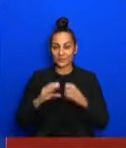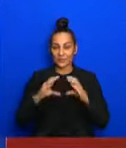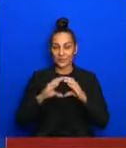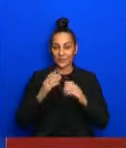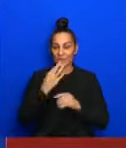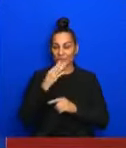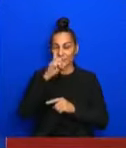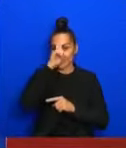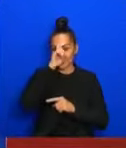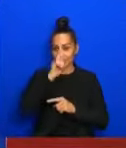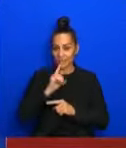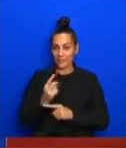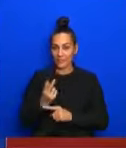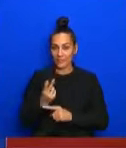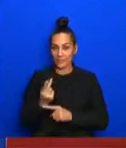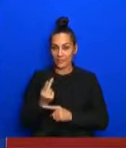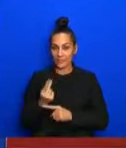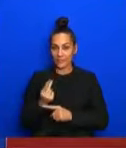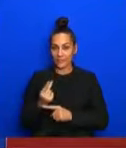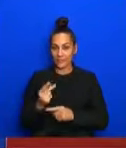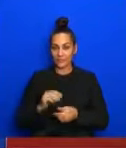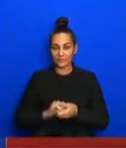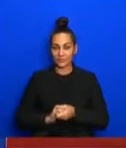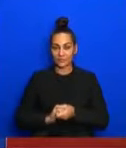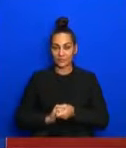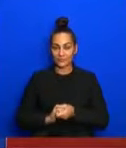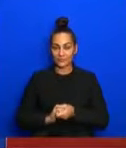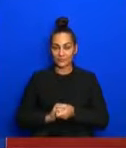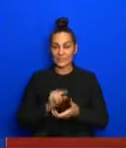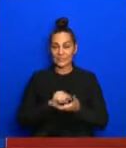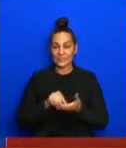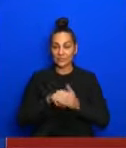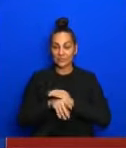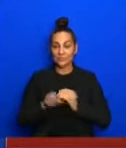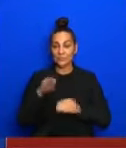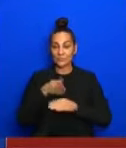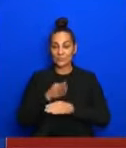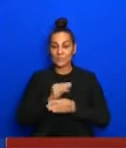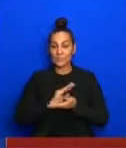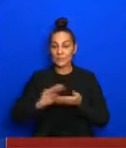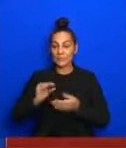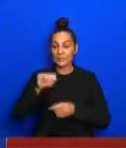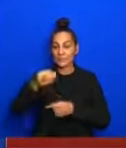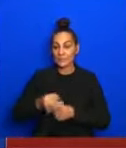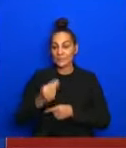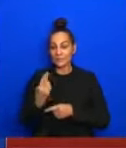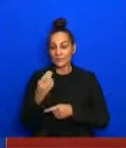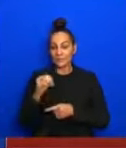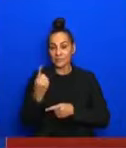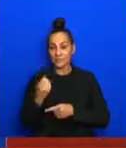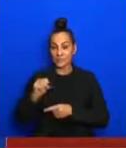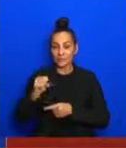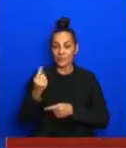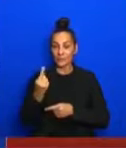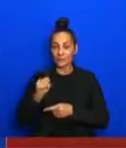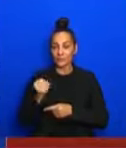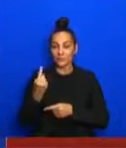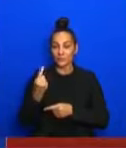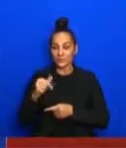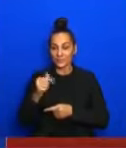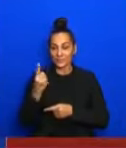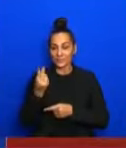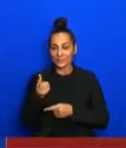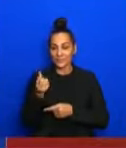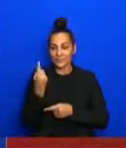Bola amarela, número 12. Amarela, 12. Na Lotomania, você concorre a prêmios para acertos de 20, 19, 18,